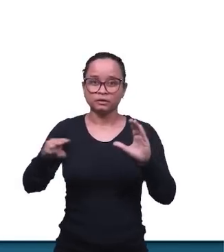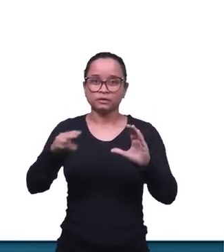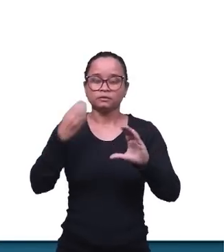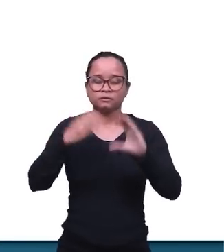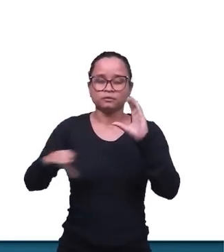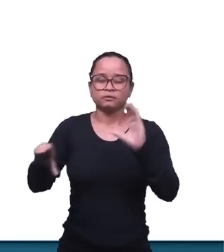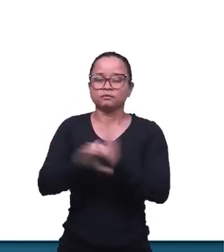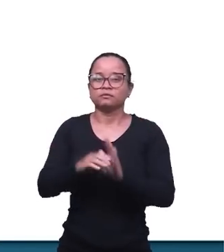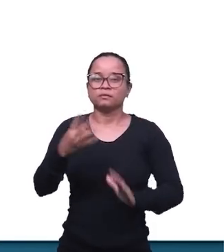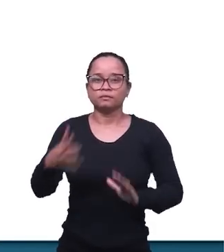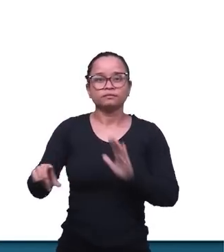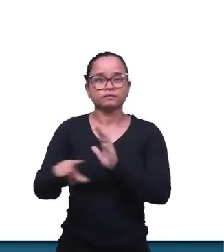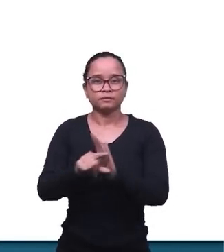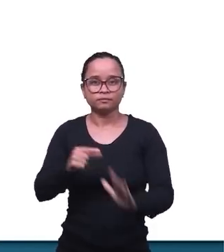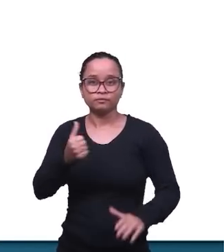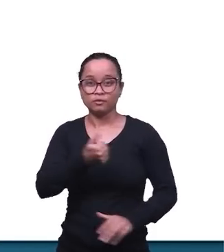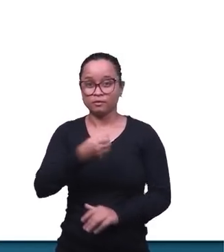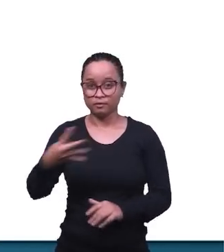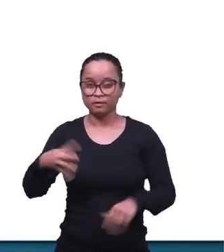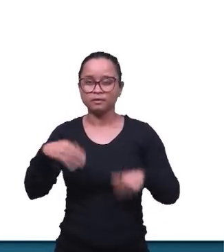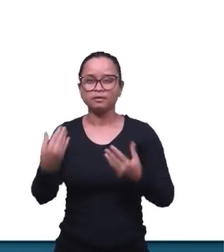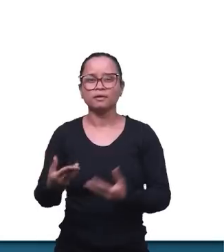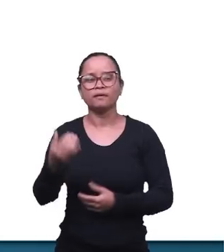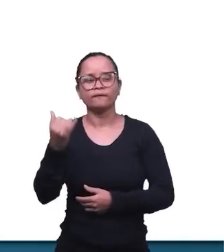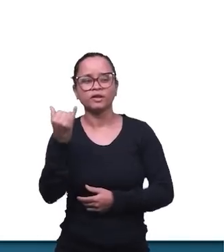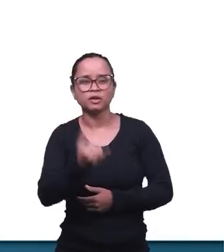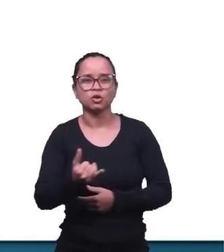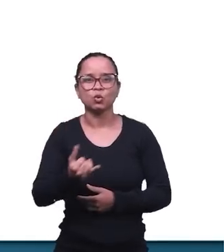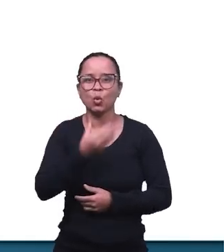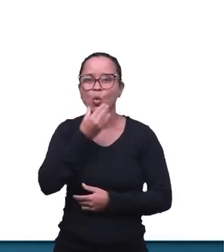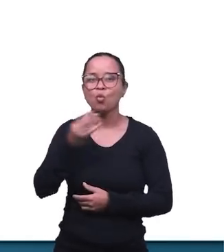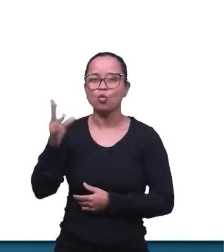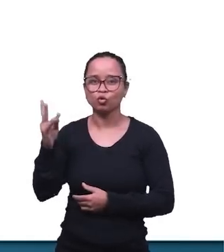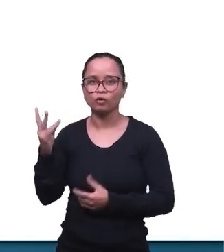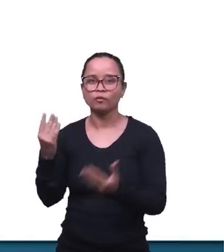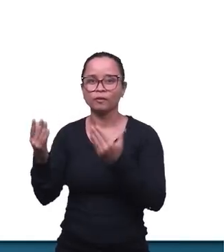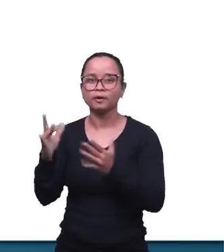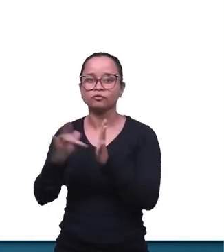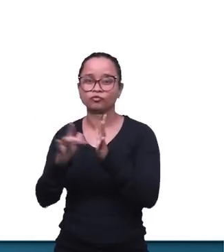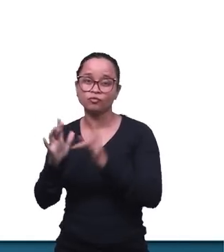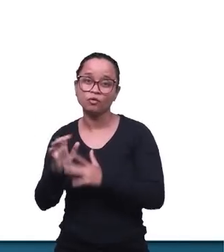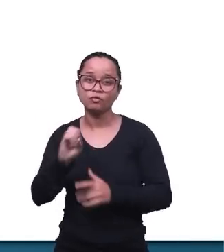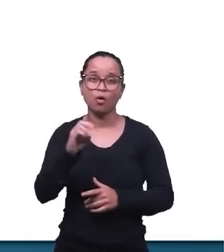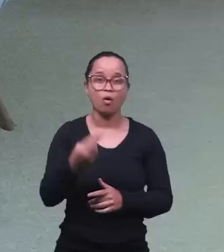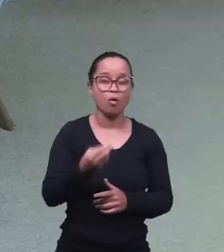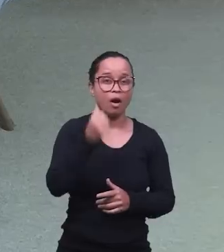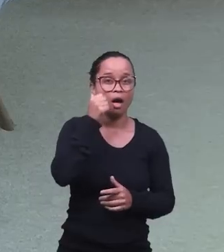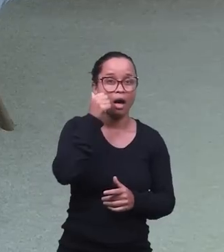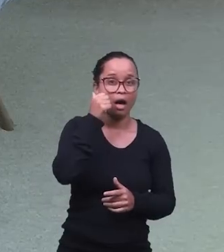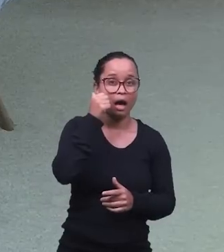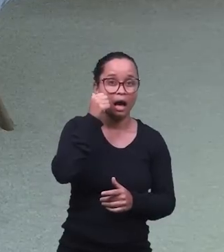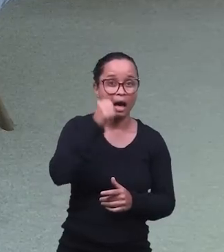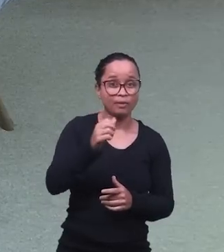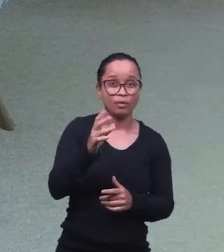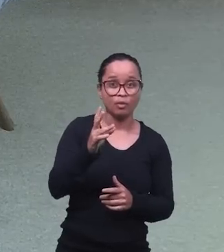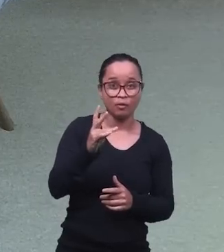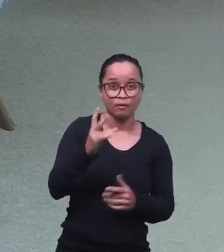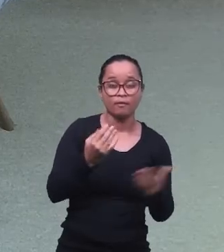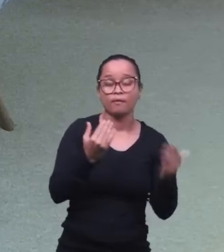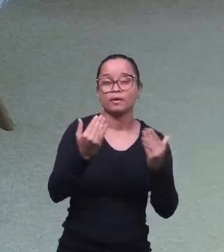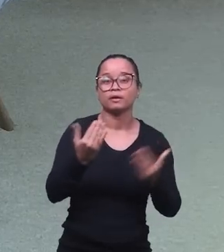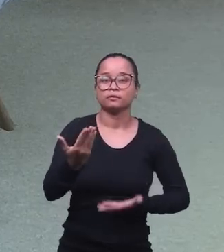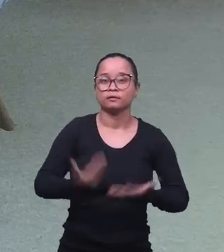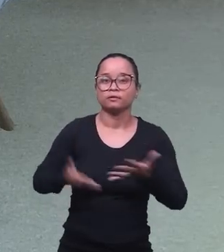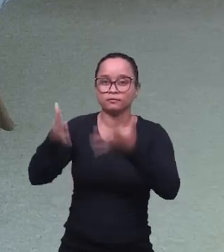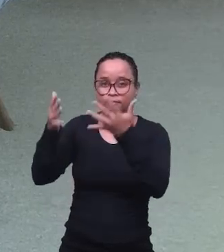verso 14, quem está falando? O noivo Jesus ou a noiva, a igreja? Quem vai responder é o